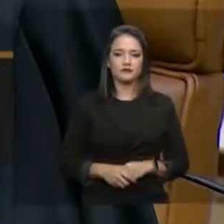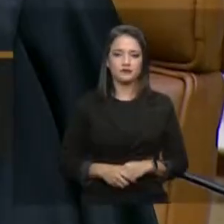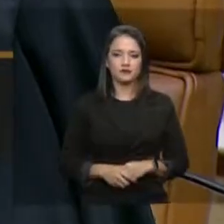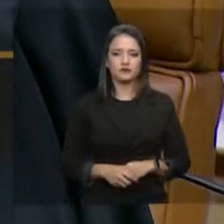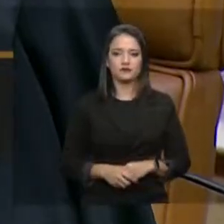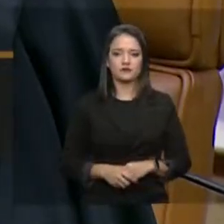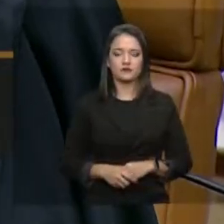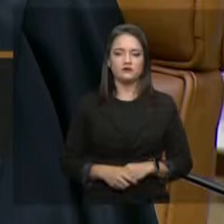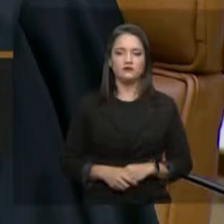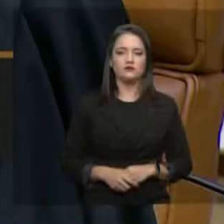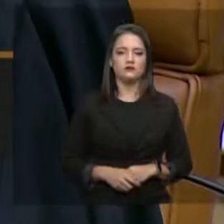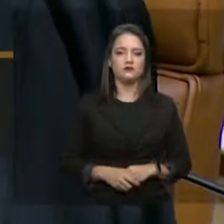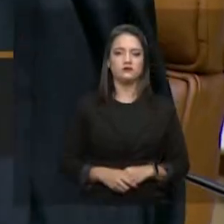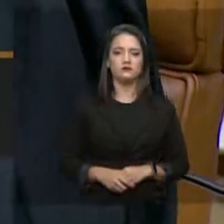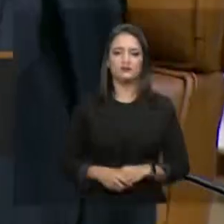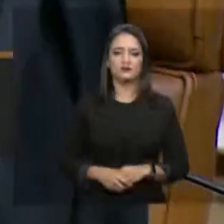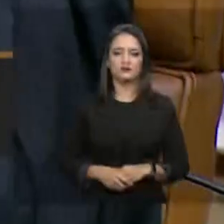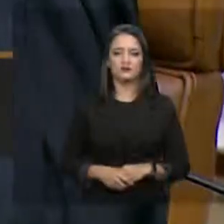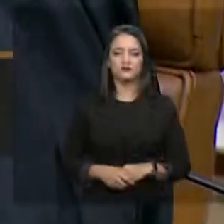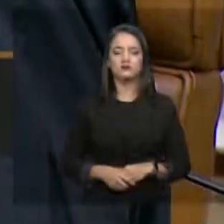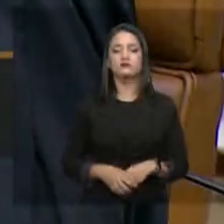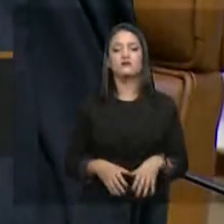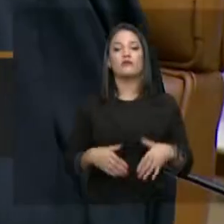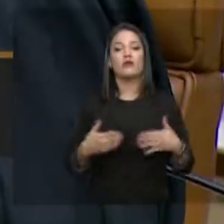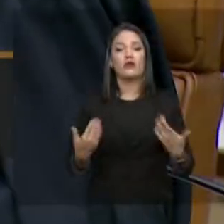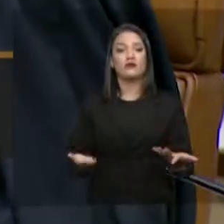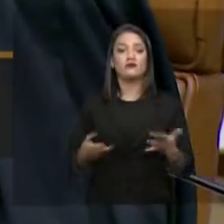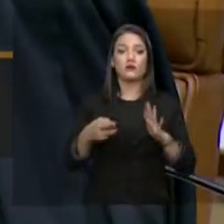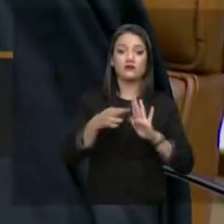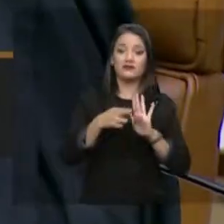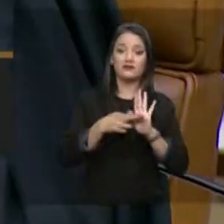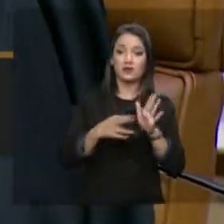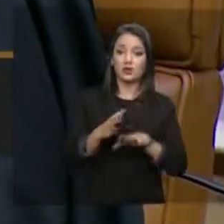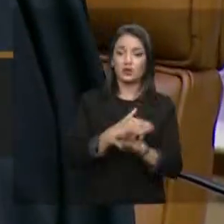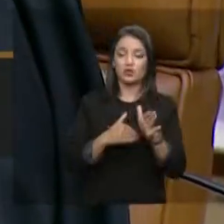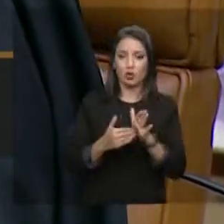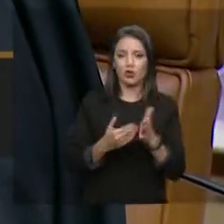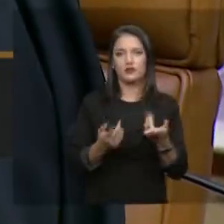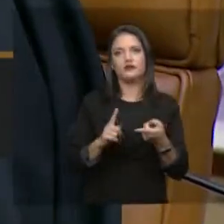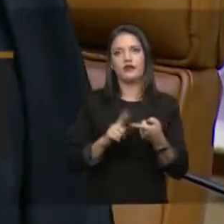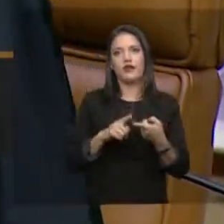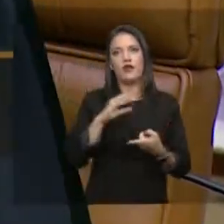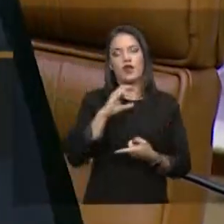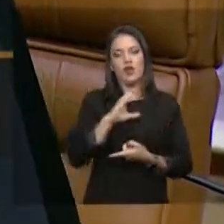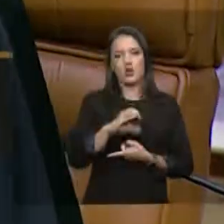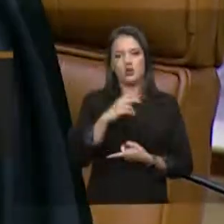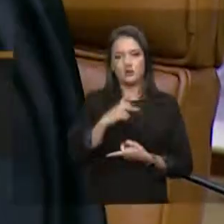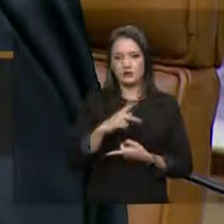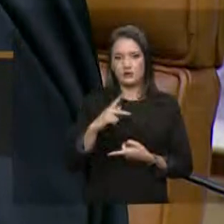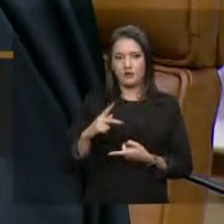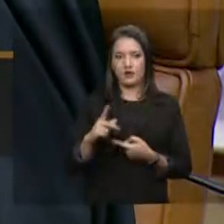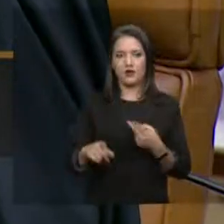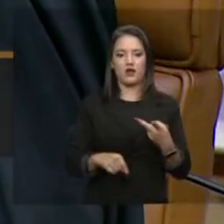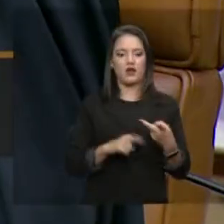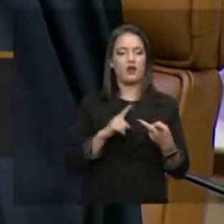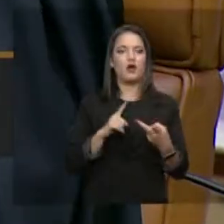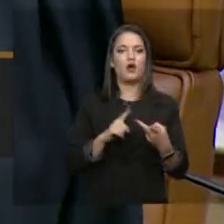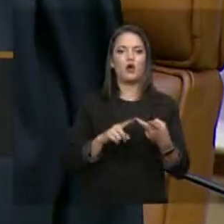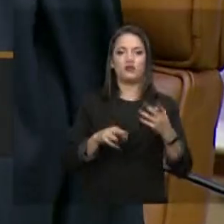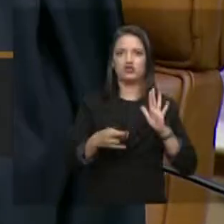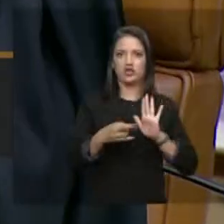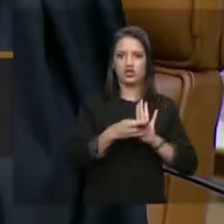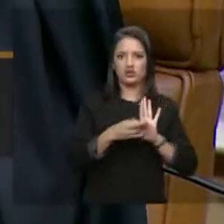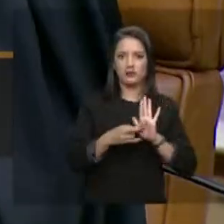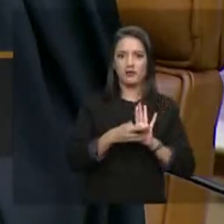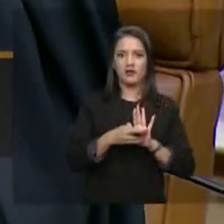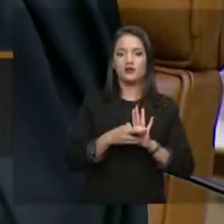Assim, todas as matérias, todas as normas, a norma do Código de Processo Penal, as normas regimentais